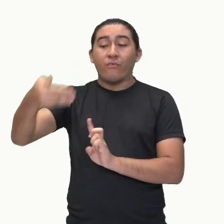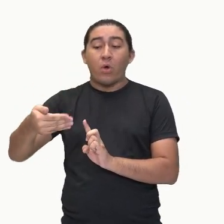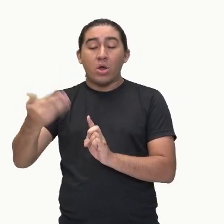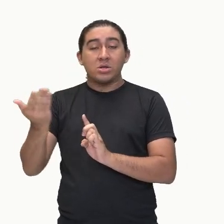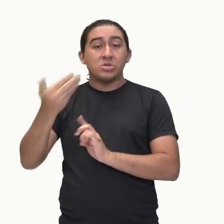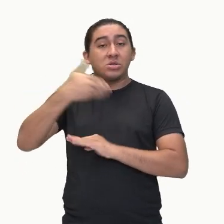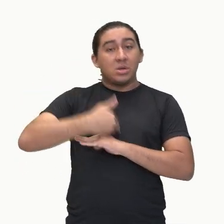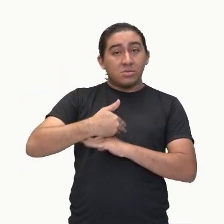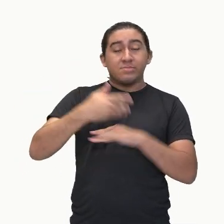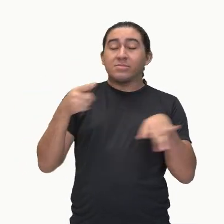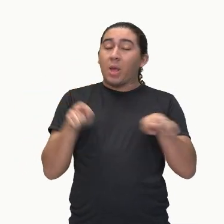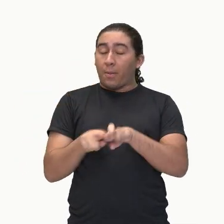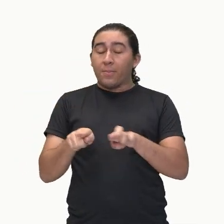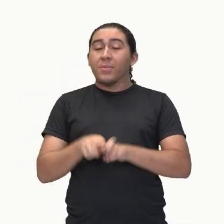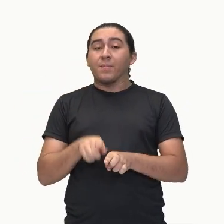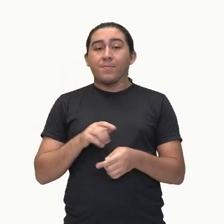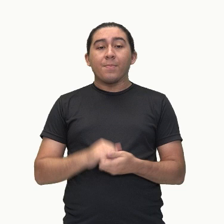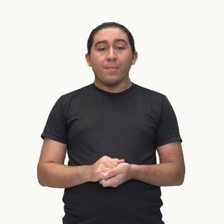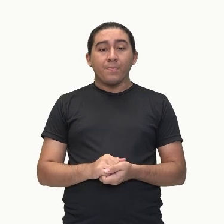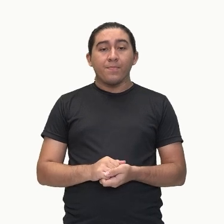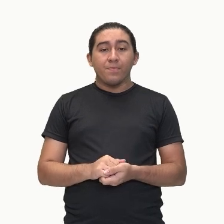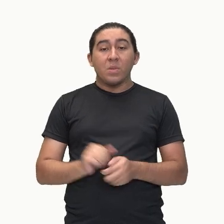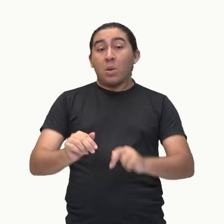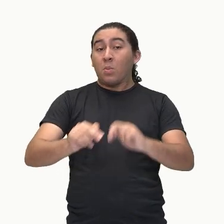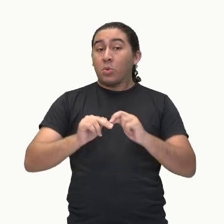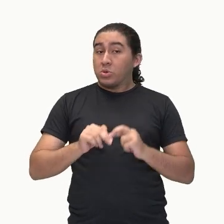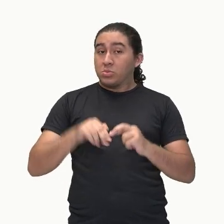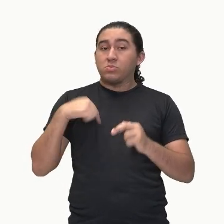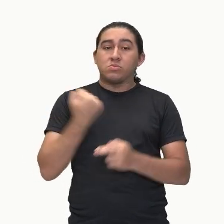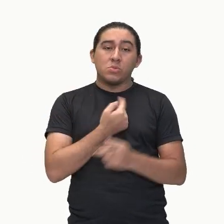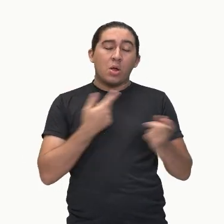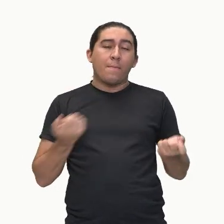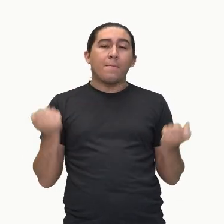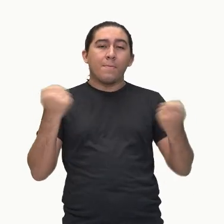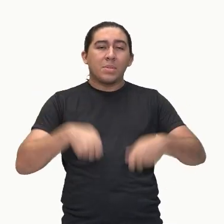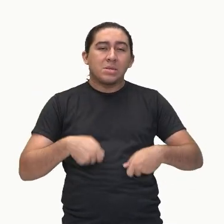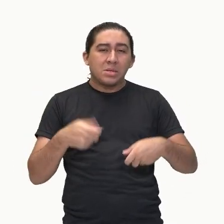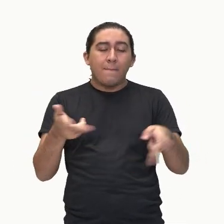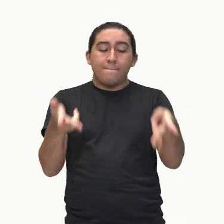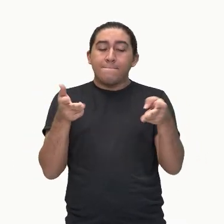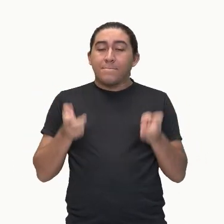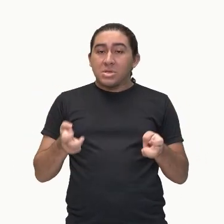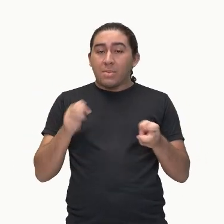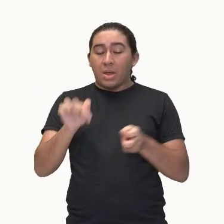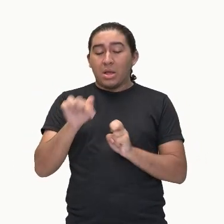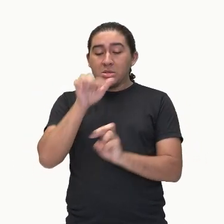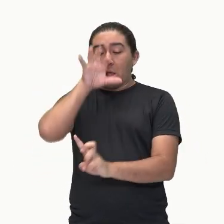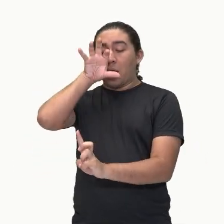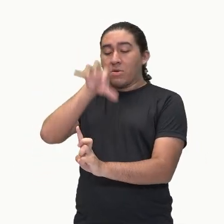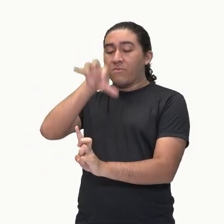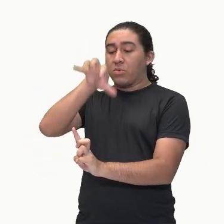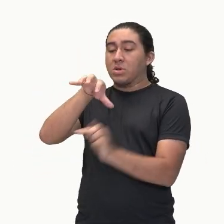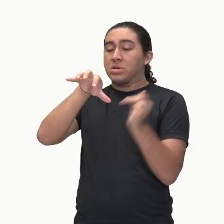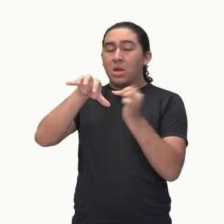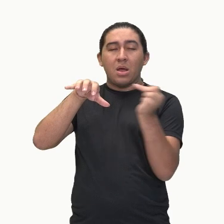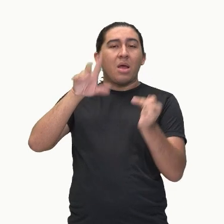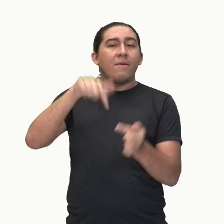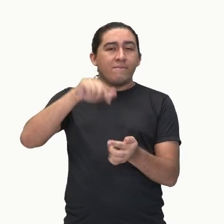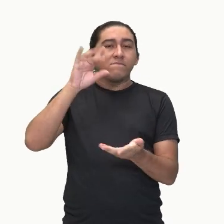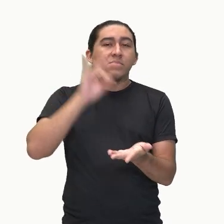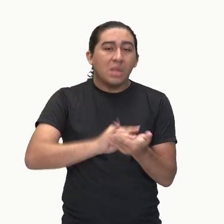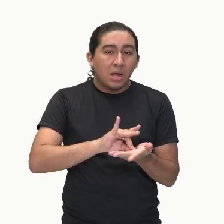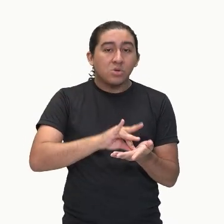e vice-versa. Dentro disso, vamos perceber que essa influência que falamos é exatamente o